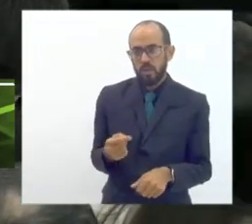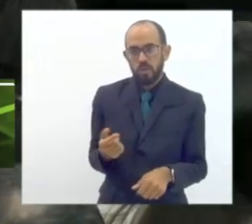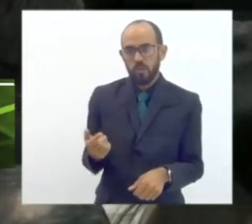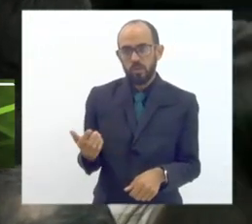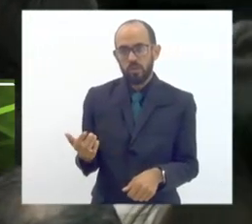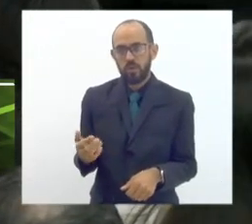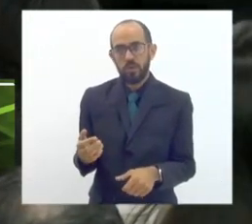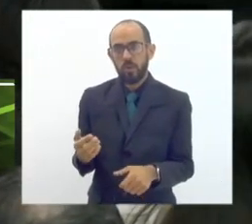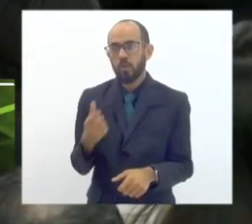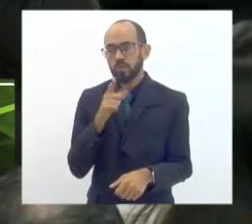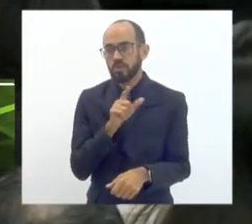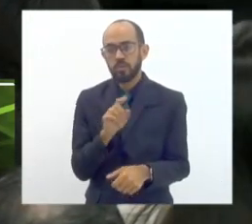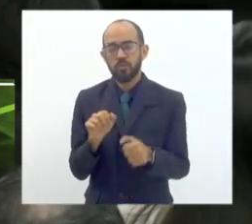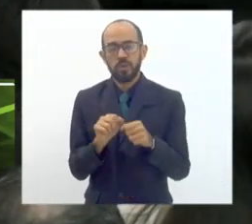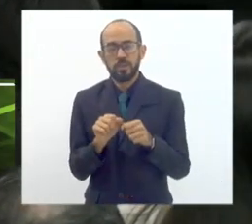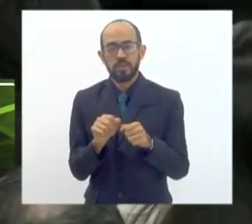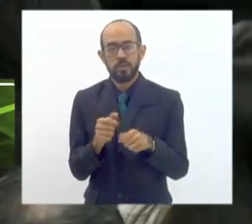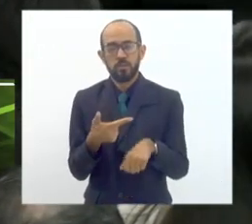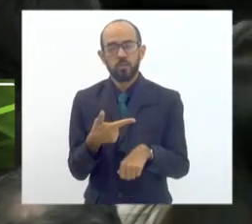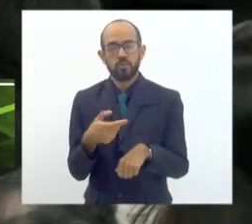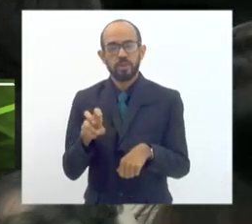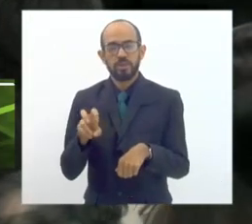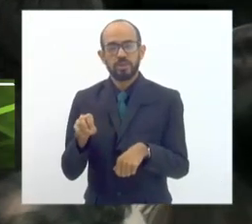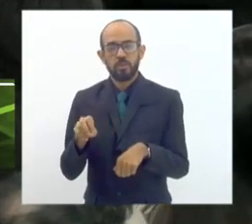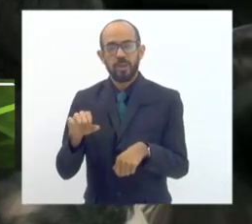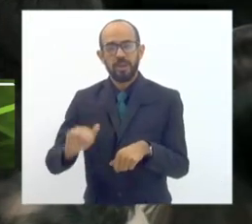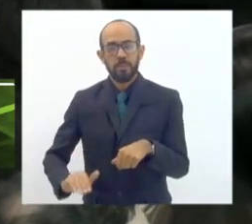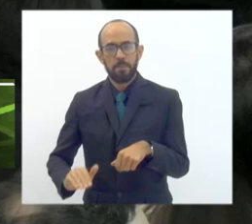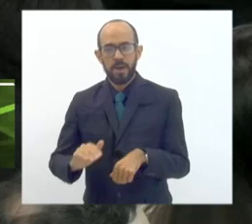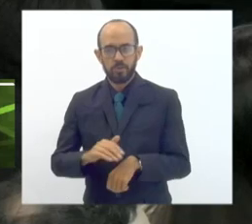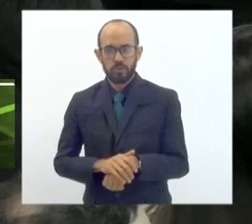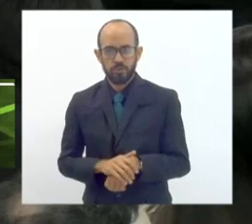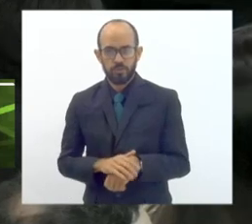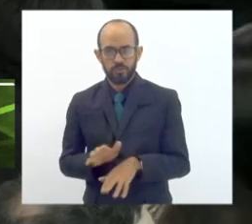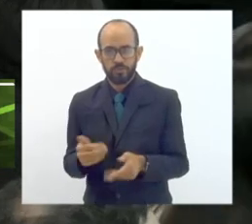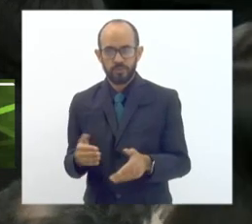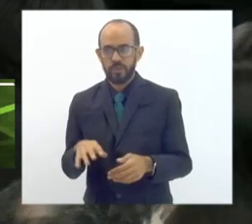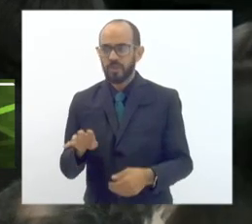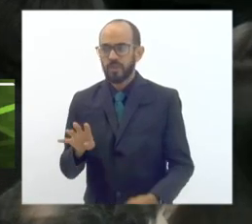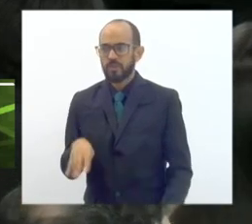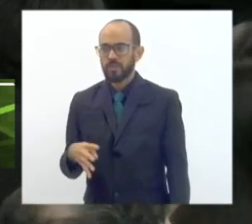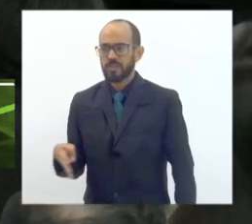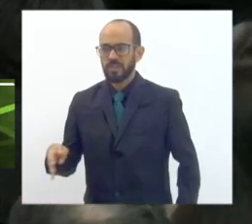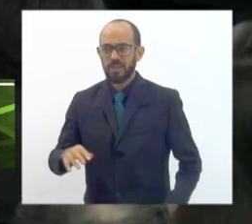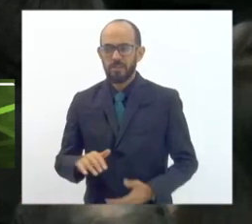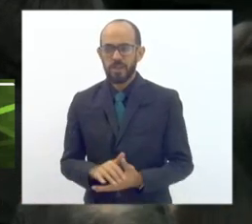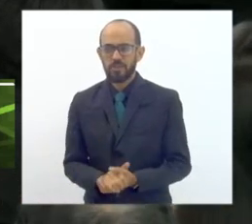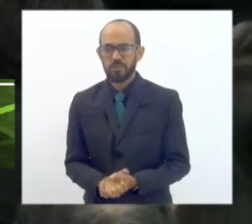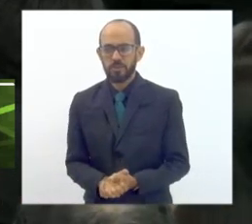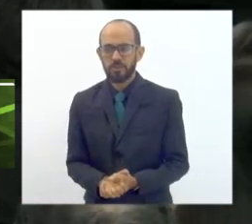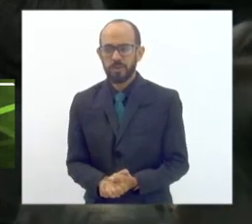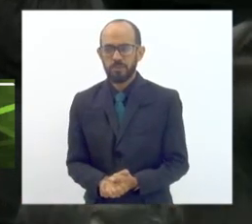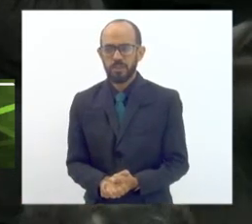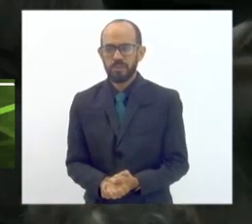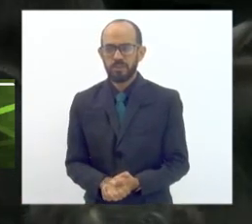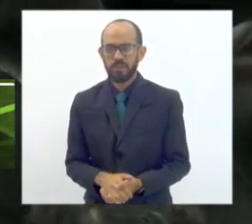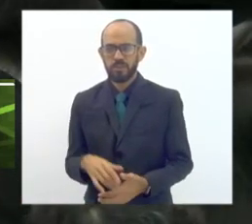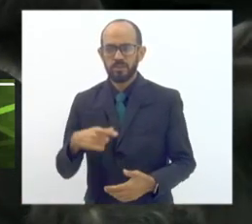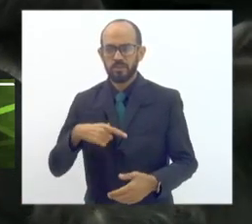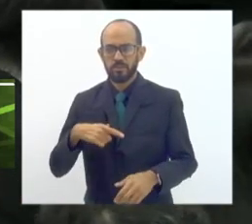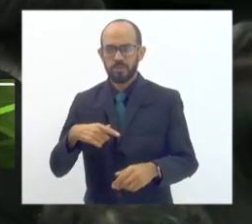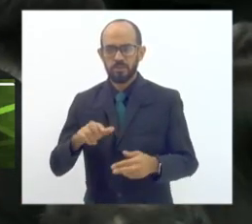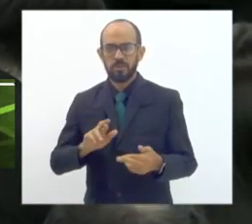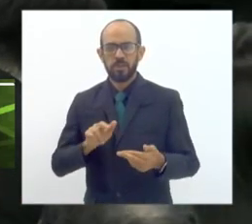o histopatológico. Então, a gente tem uma tabela SUS, que é uma tabela de referência, e uma portaria do Ministério